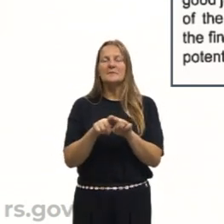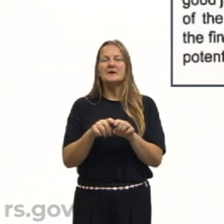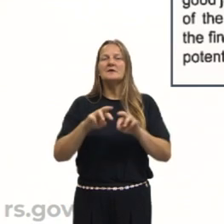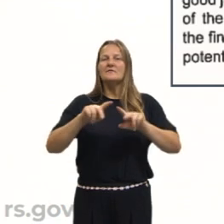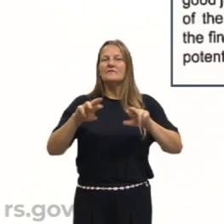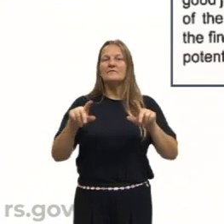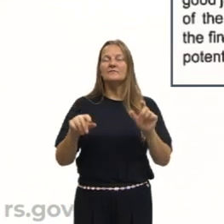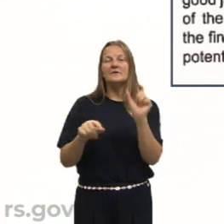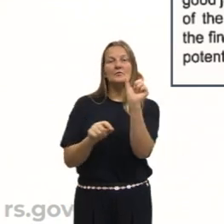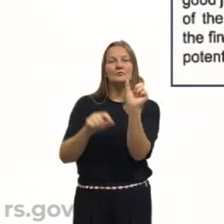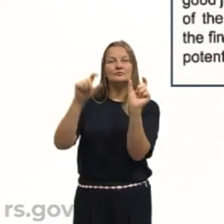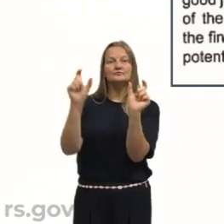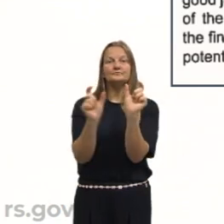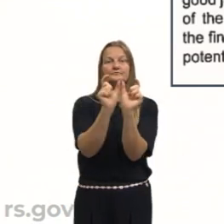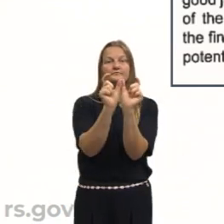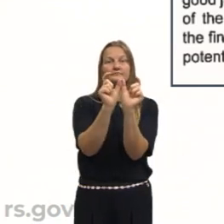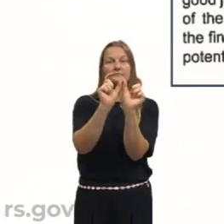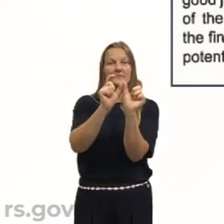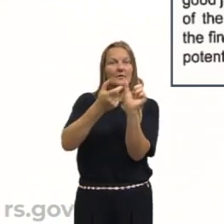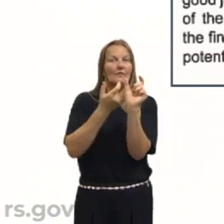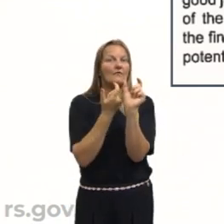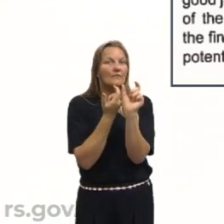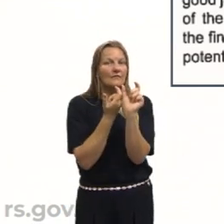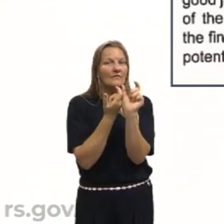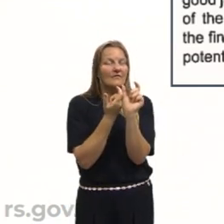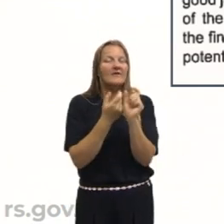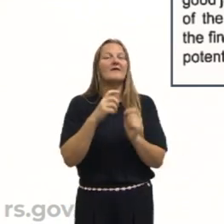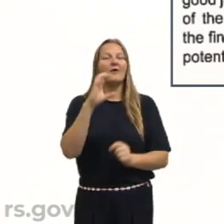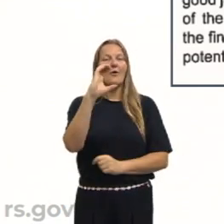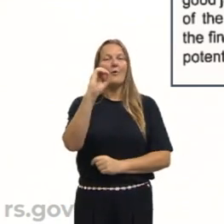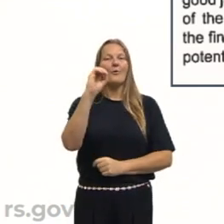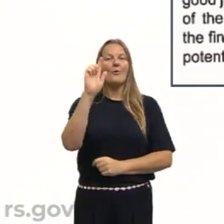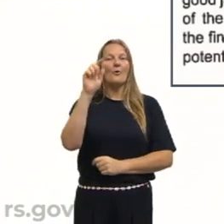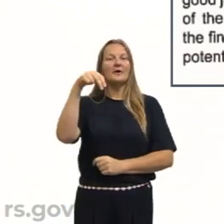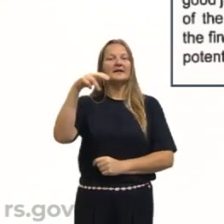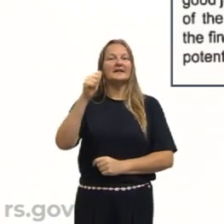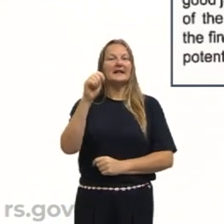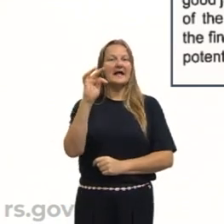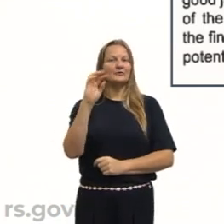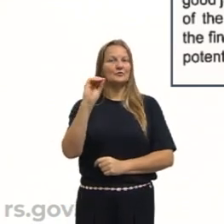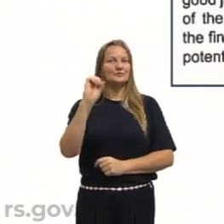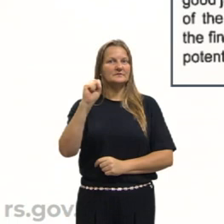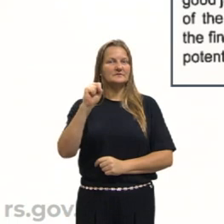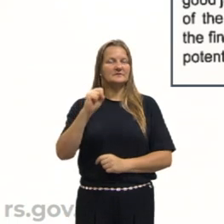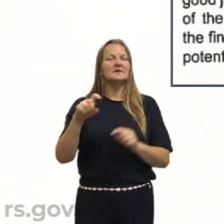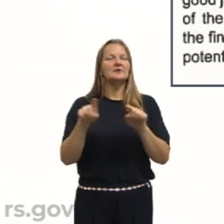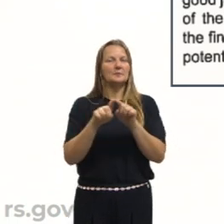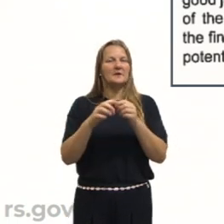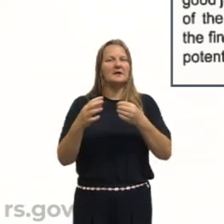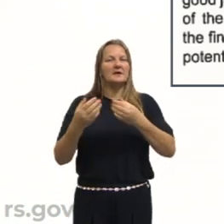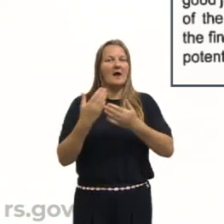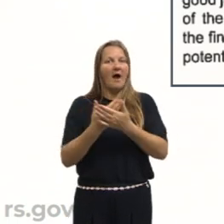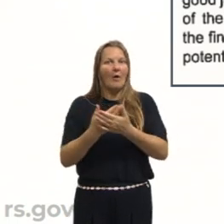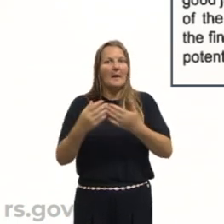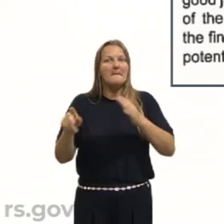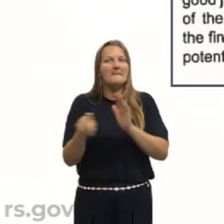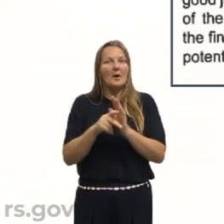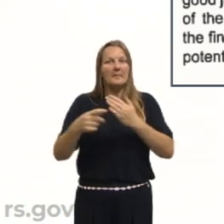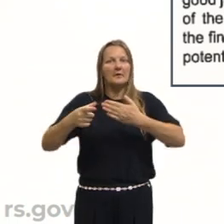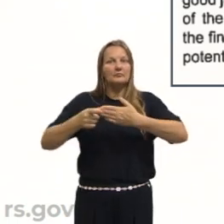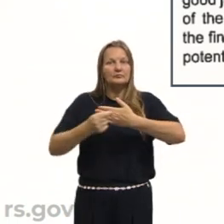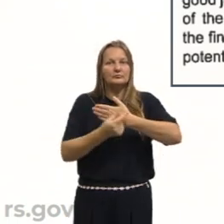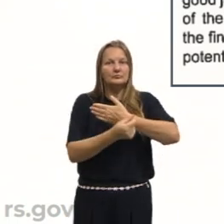cognatos gente tá que foram trabalhados lá nos elementos de coesão na aula 11 nós tivemos nós